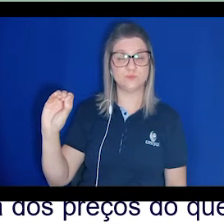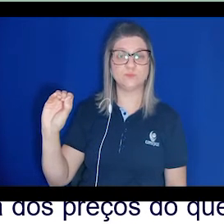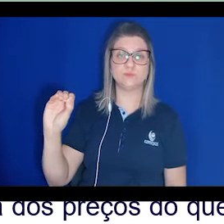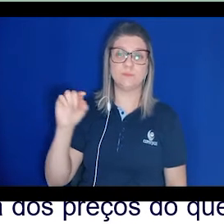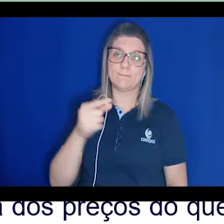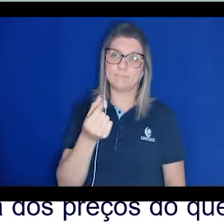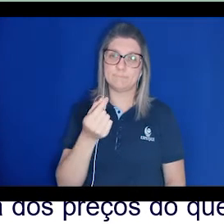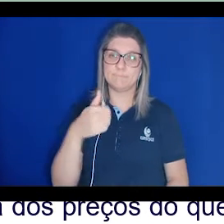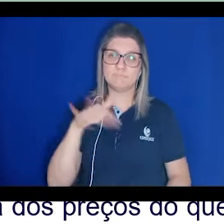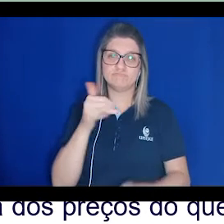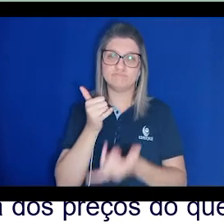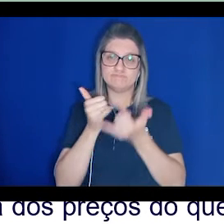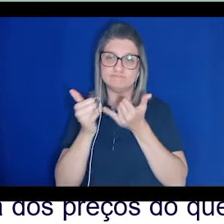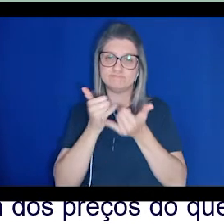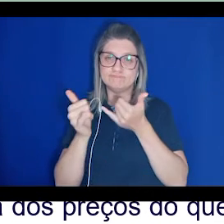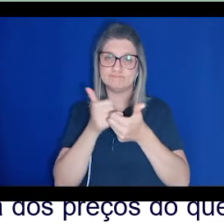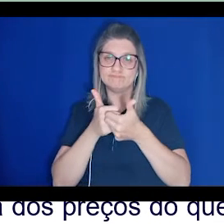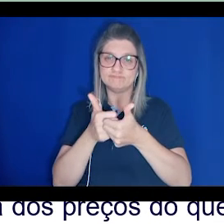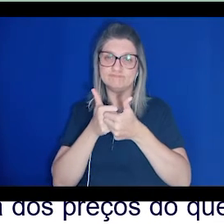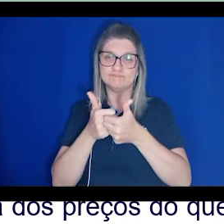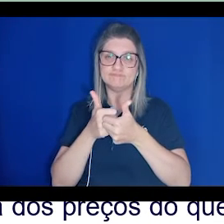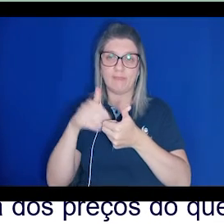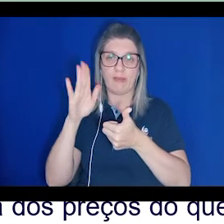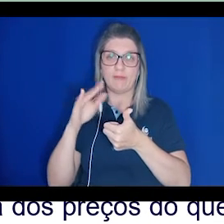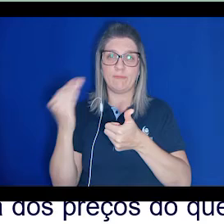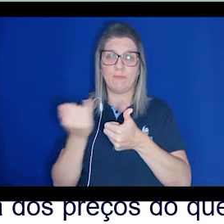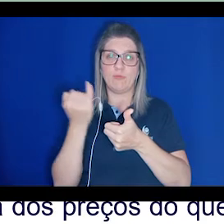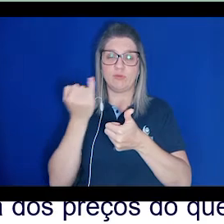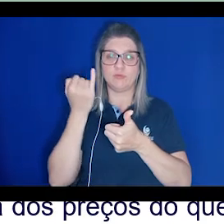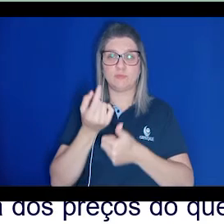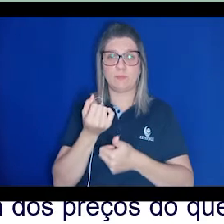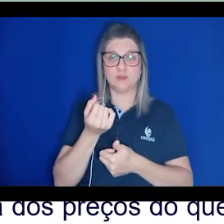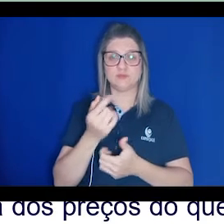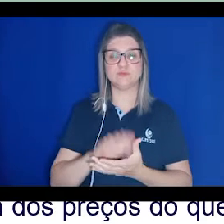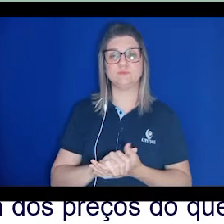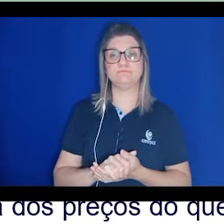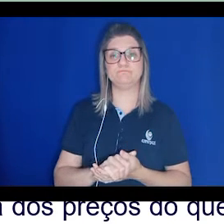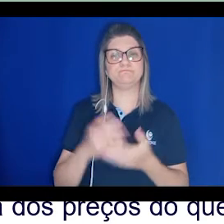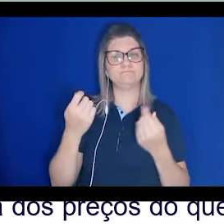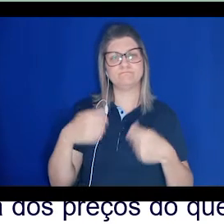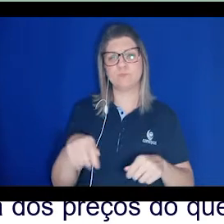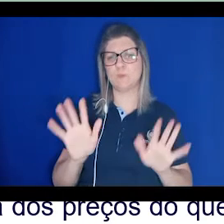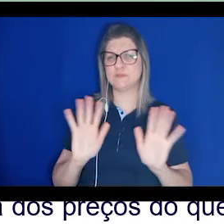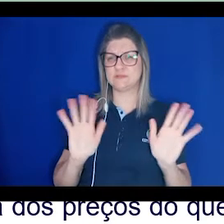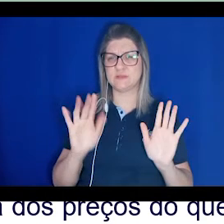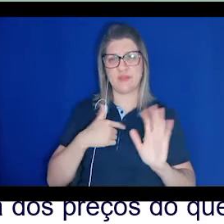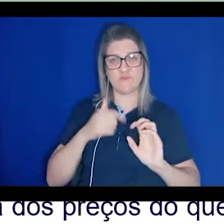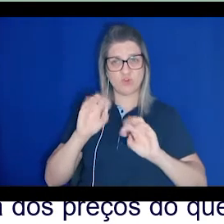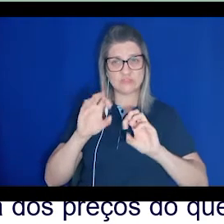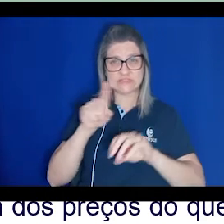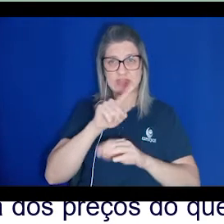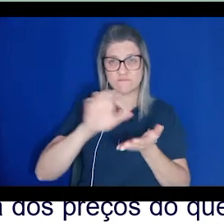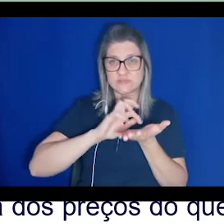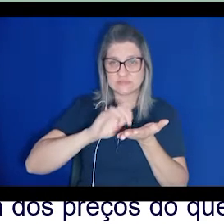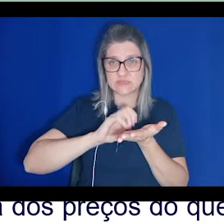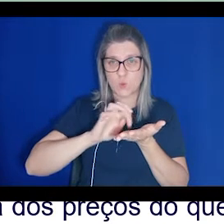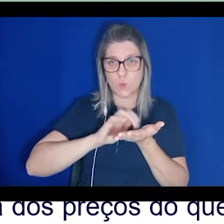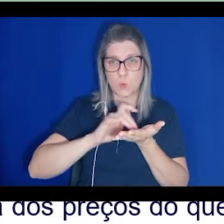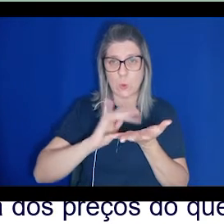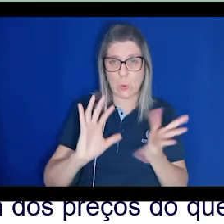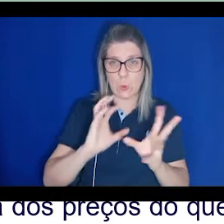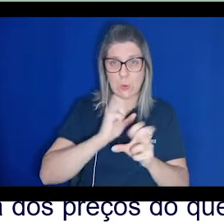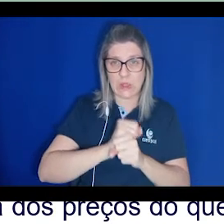preços mais próximos, mais recentes, têm pesos maiores. Nós não precisamos, e a ideia aqui não é ensinar vocês a calcular ela,